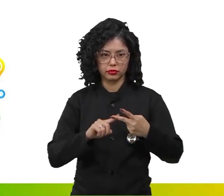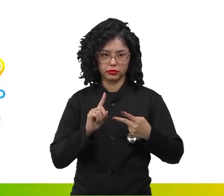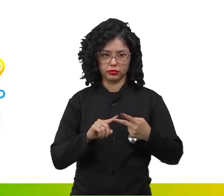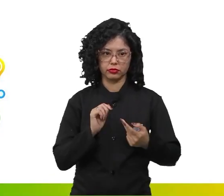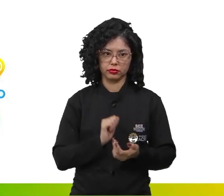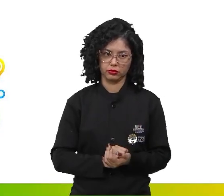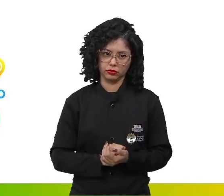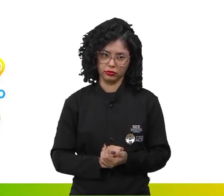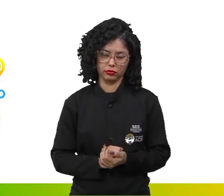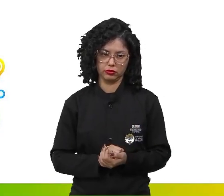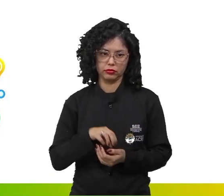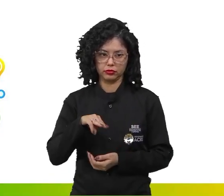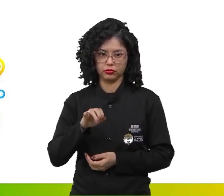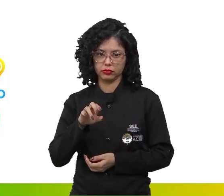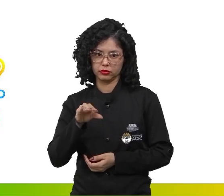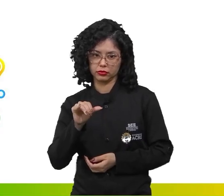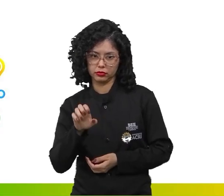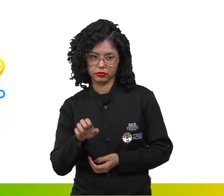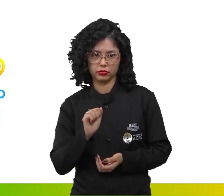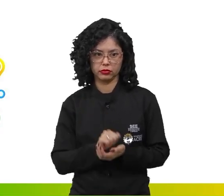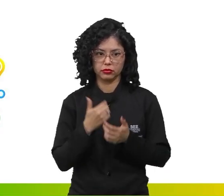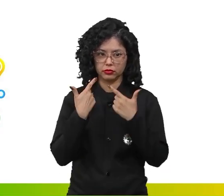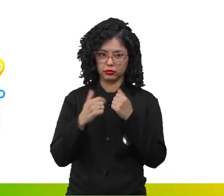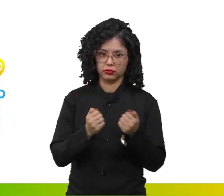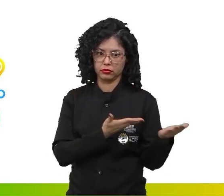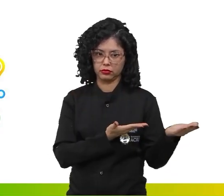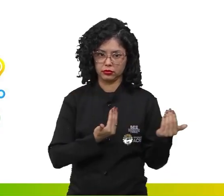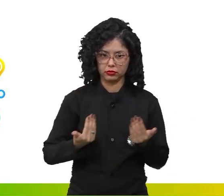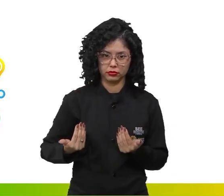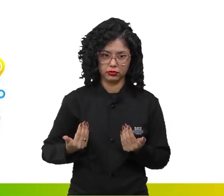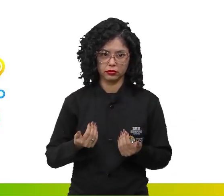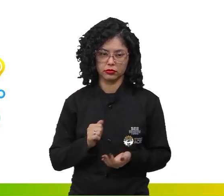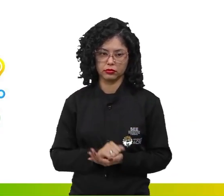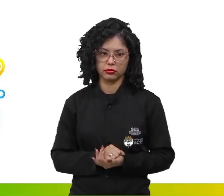próximo são os memes e linguagem jovem.